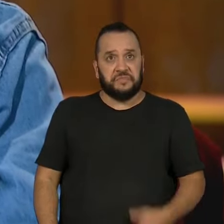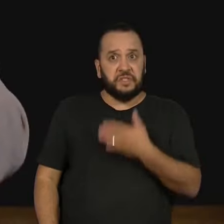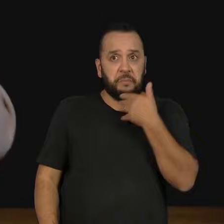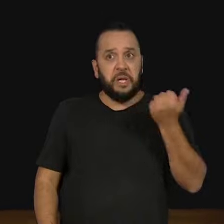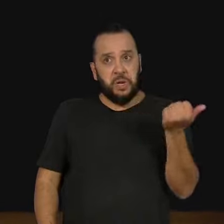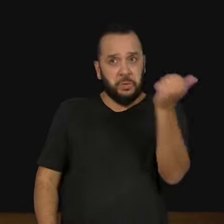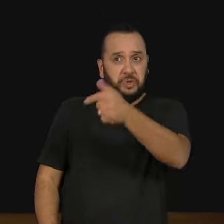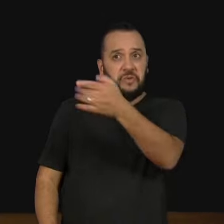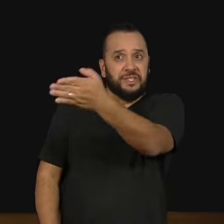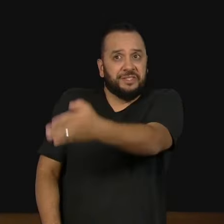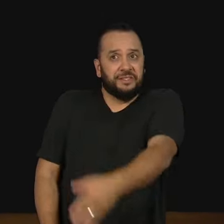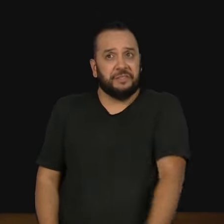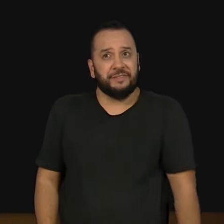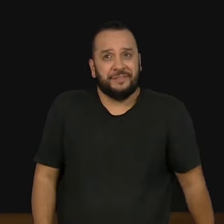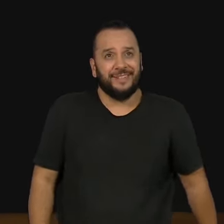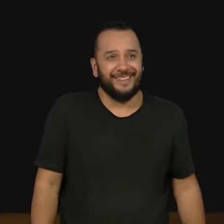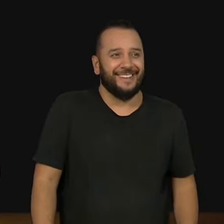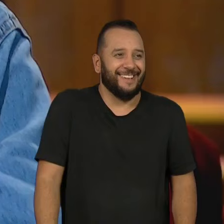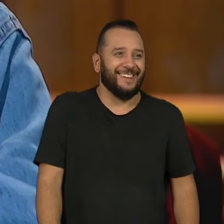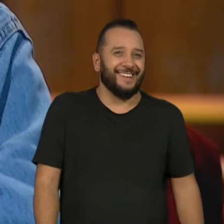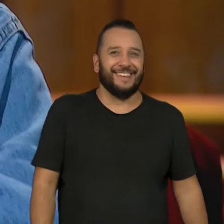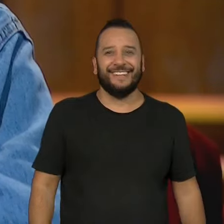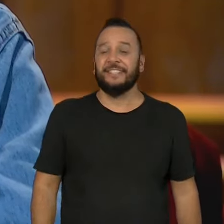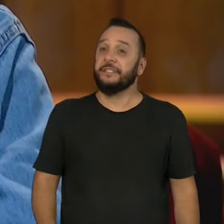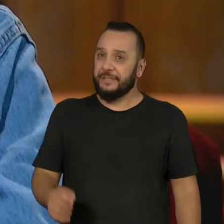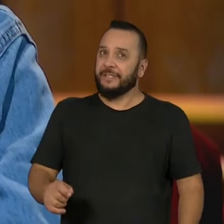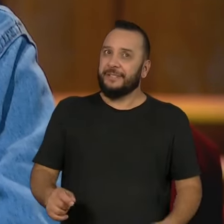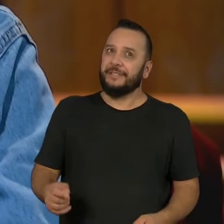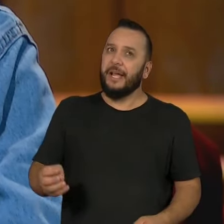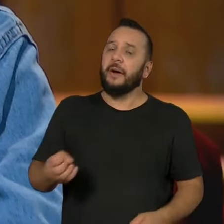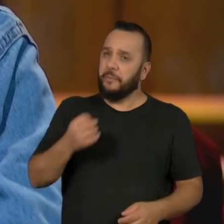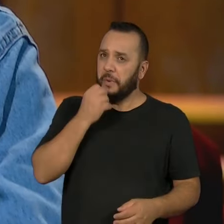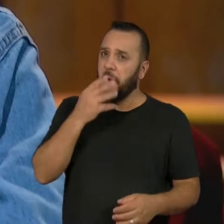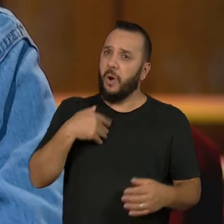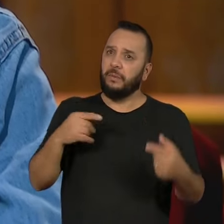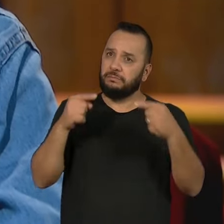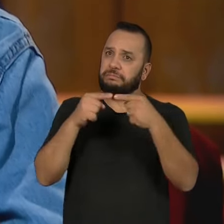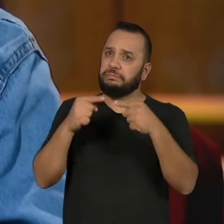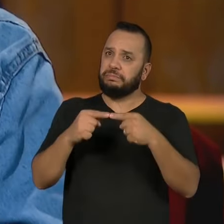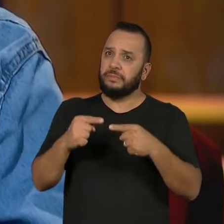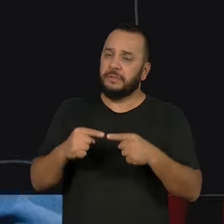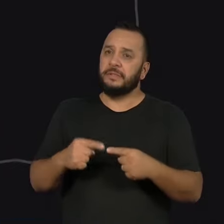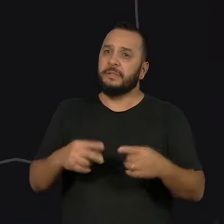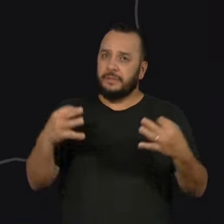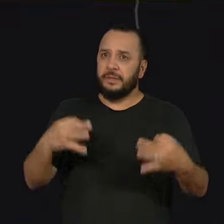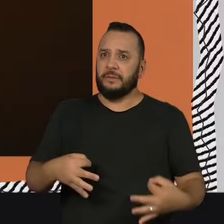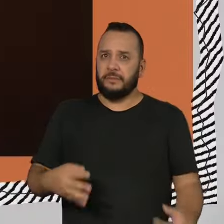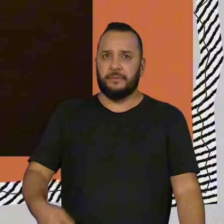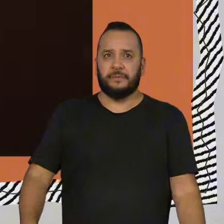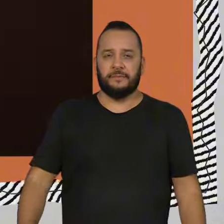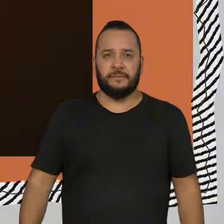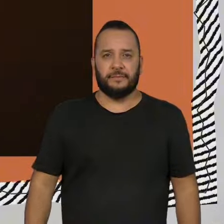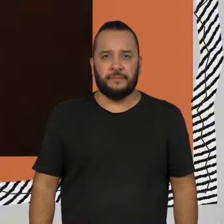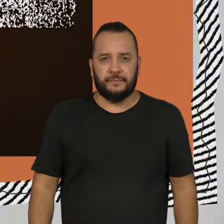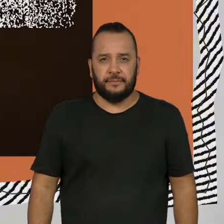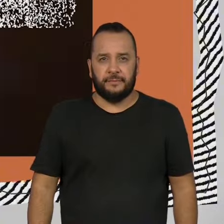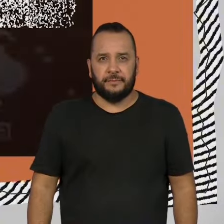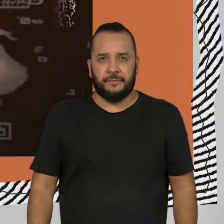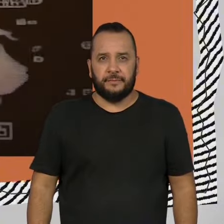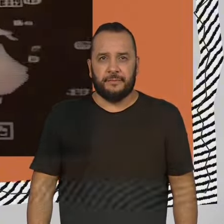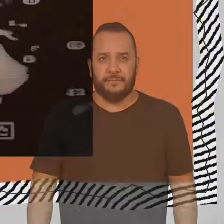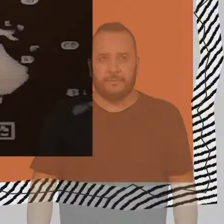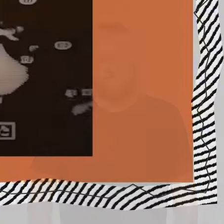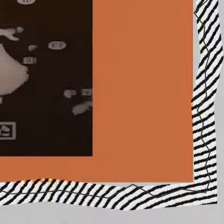você fez né primo tá tá mais dentro do que do que eu penso